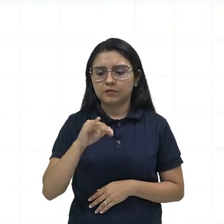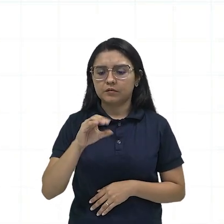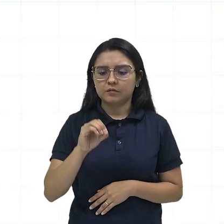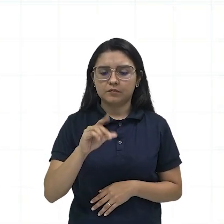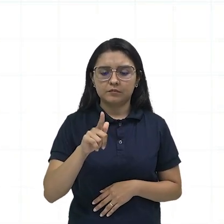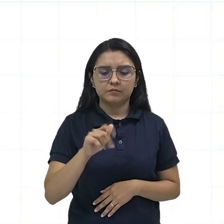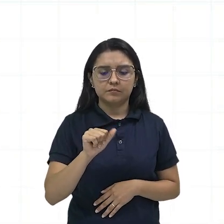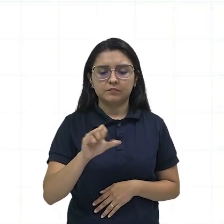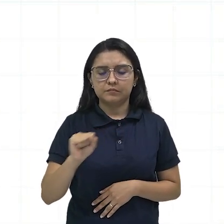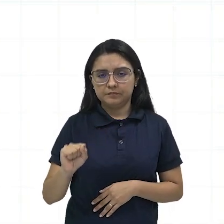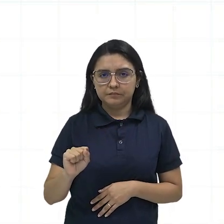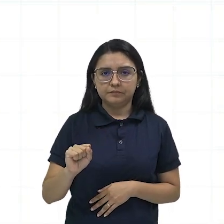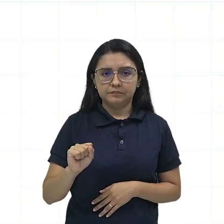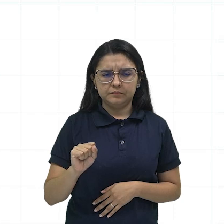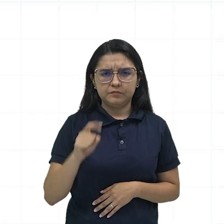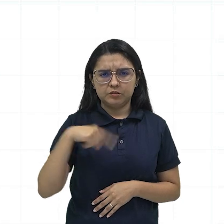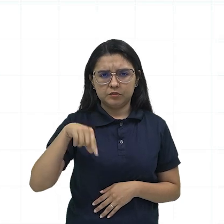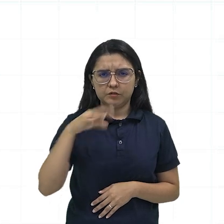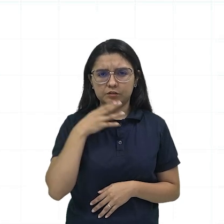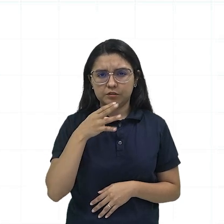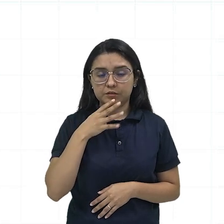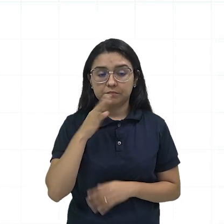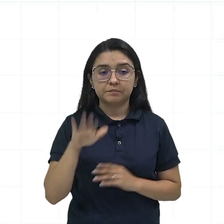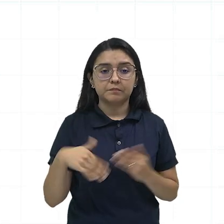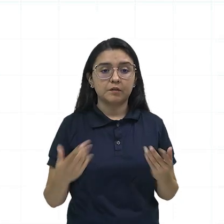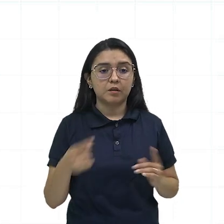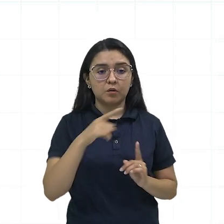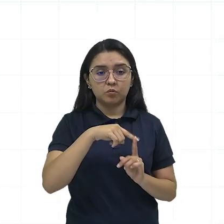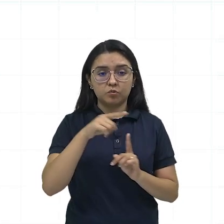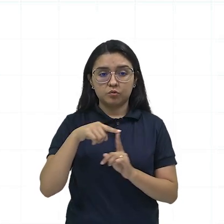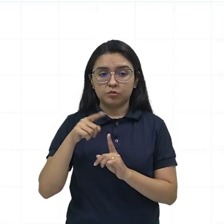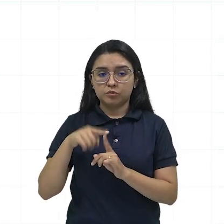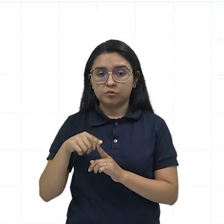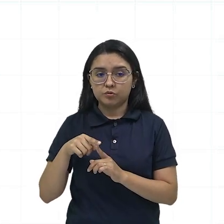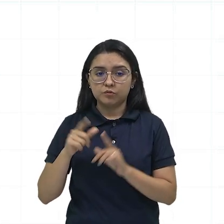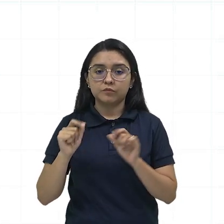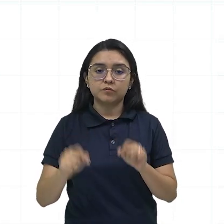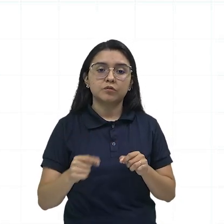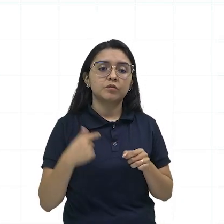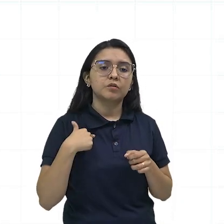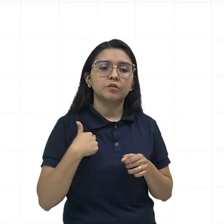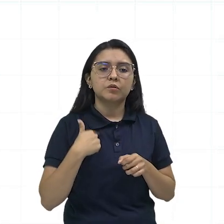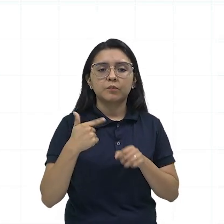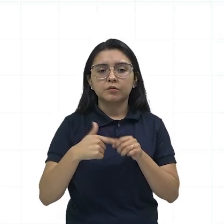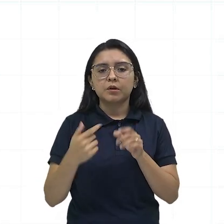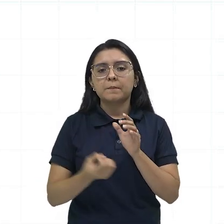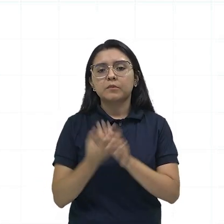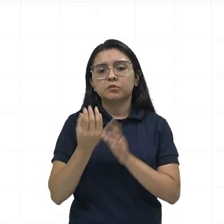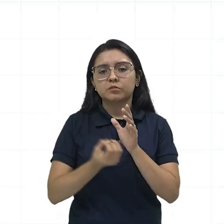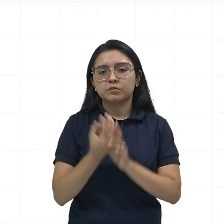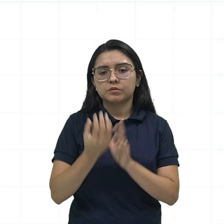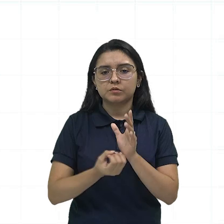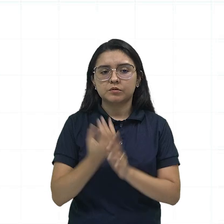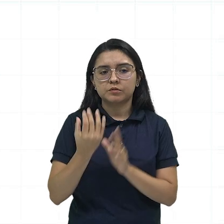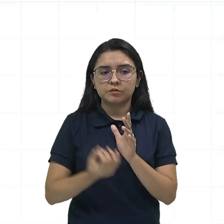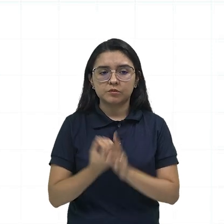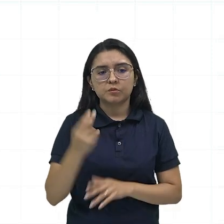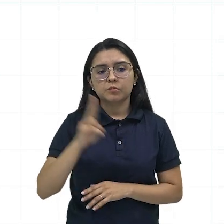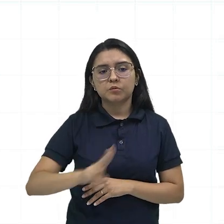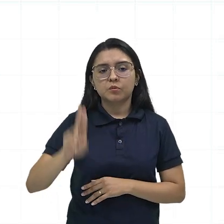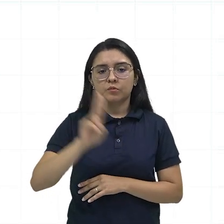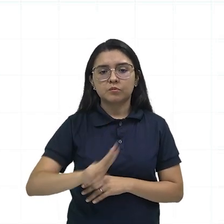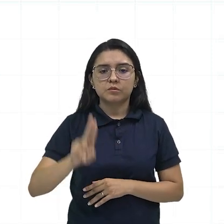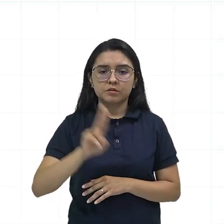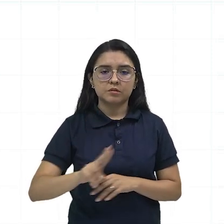biogás? Pois é, biogás é um tipo de combustível que é produzido a partir